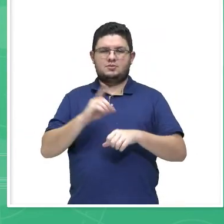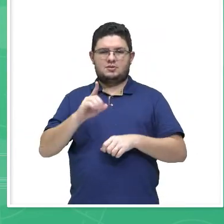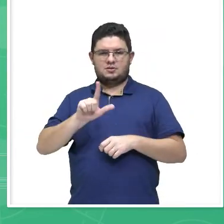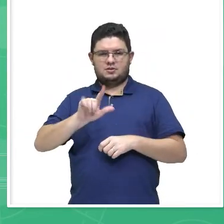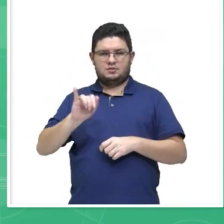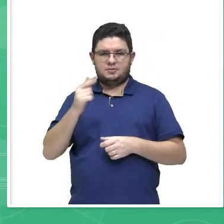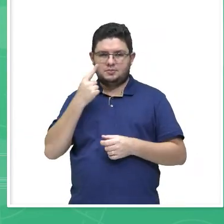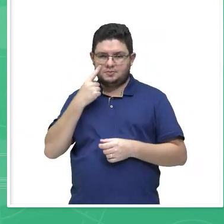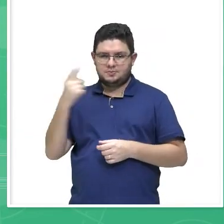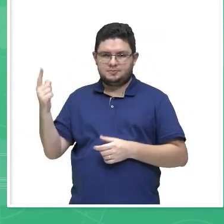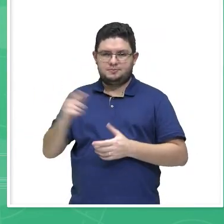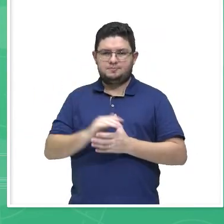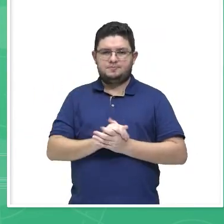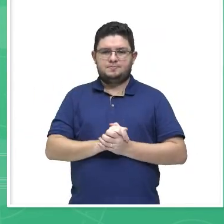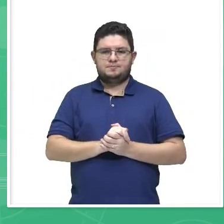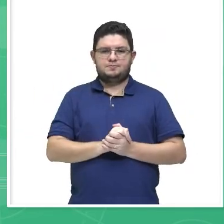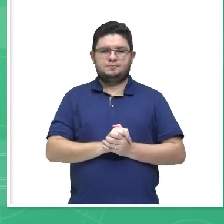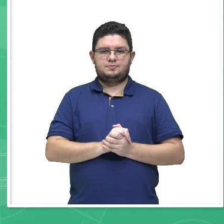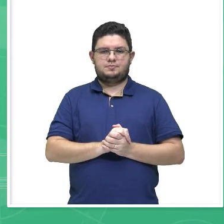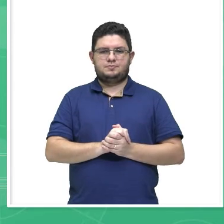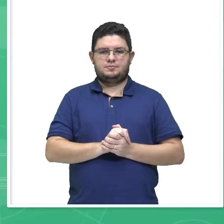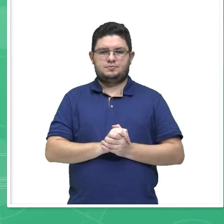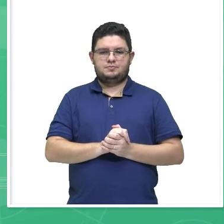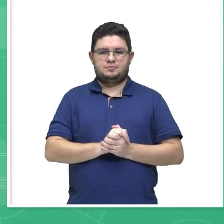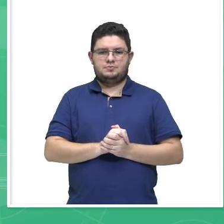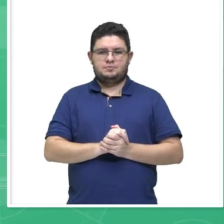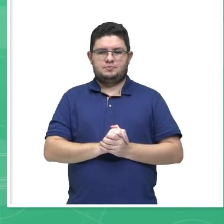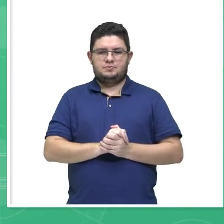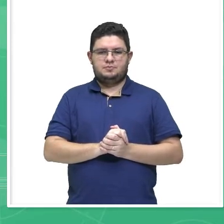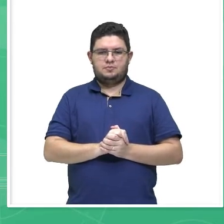dinâmica local interativa.